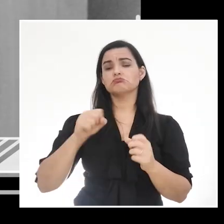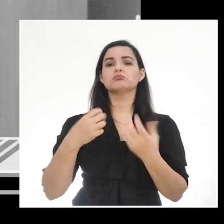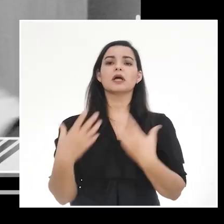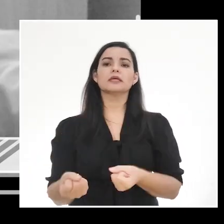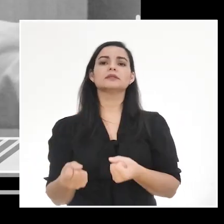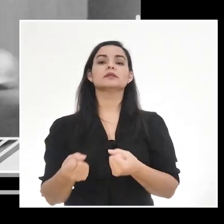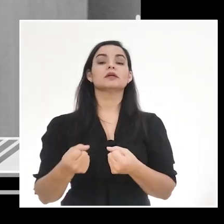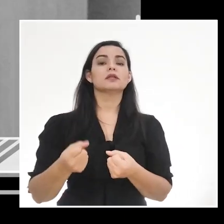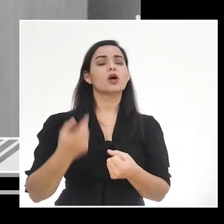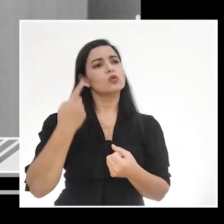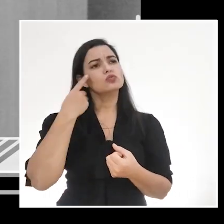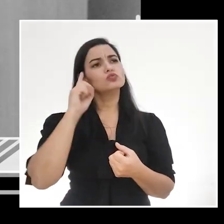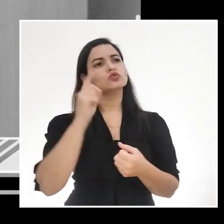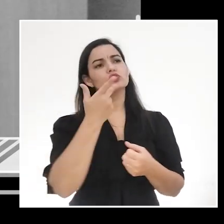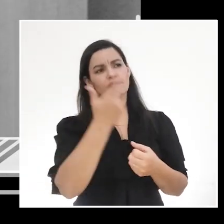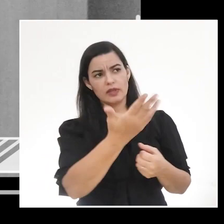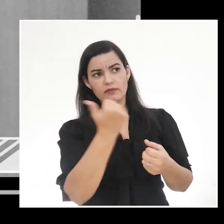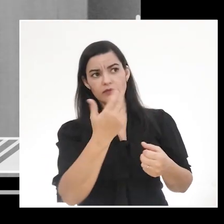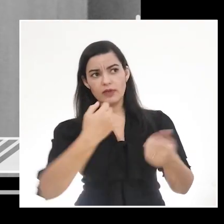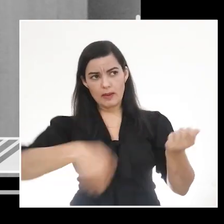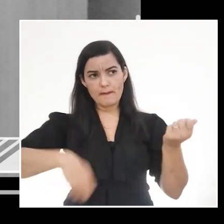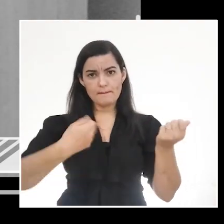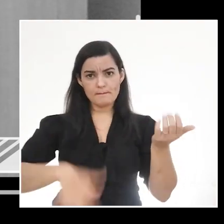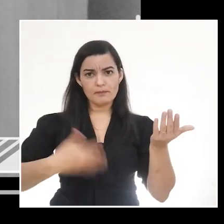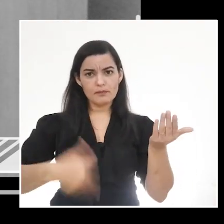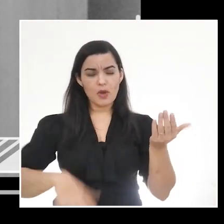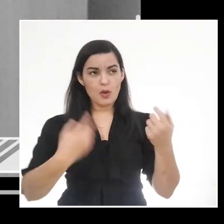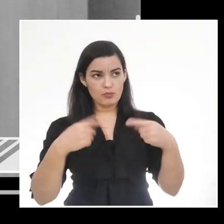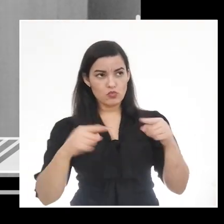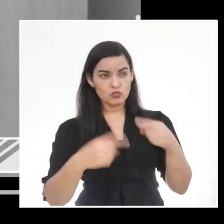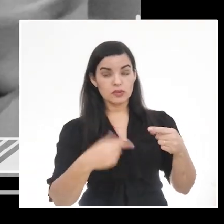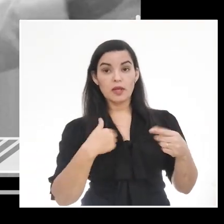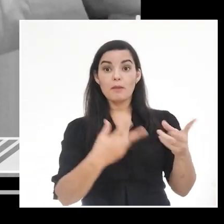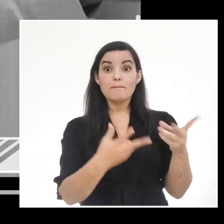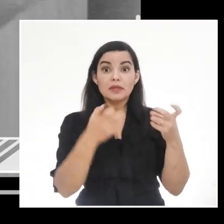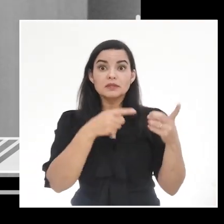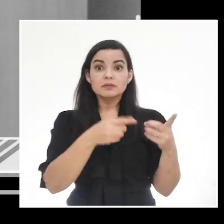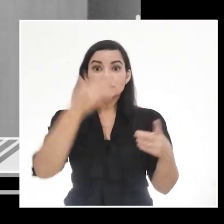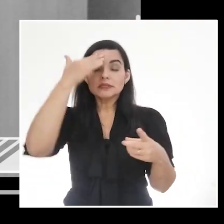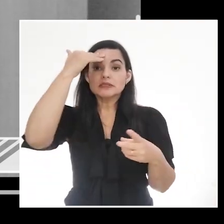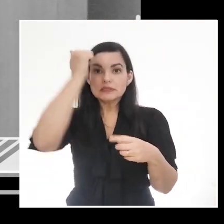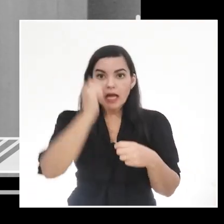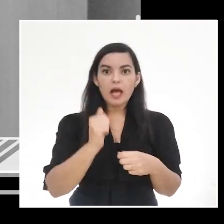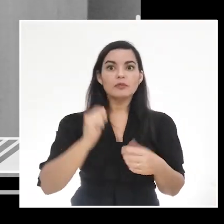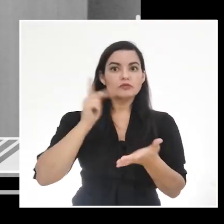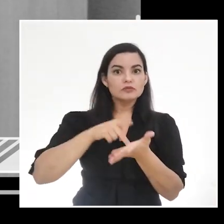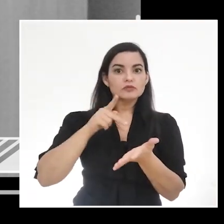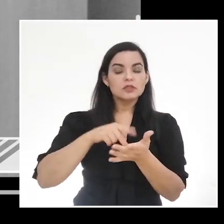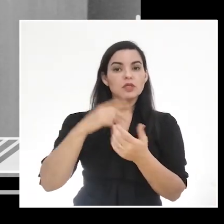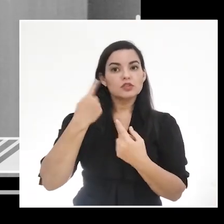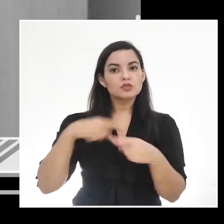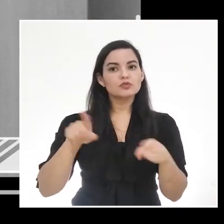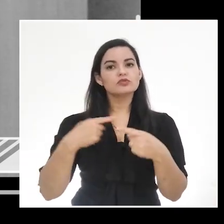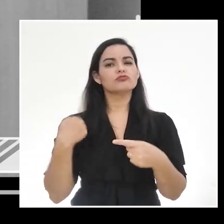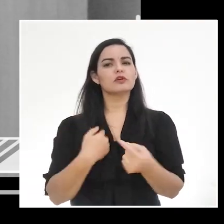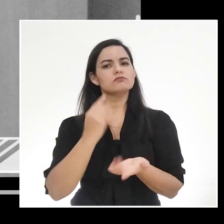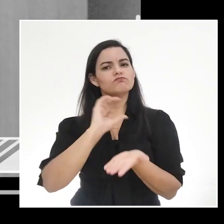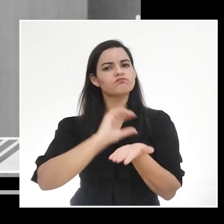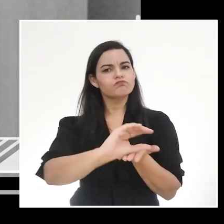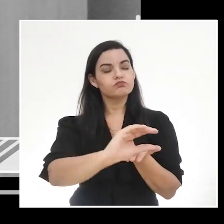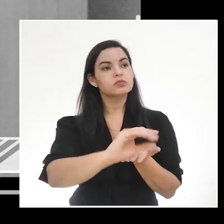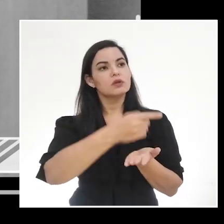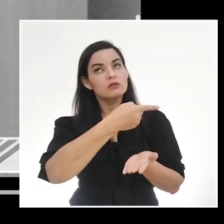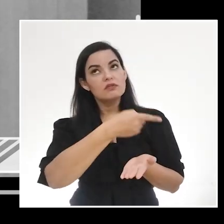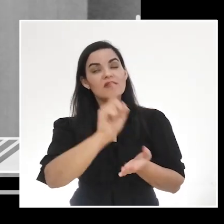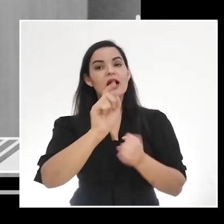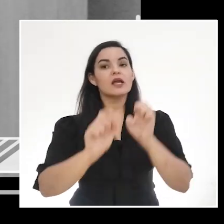eu tenho que colocar uma banca de livro lá, você vende os livros para mim? Vende. E assim foi, até um dia que eu falei, toca uma música aqui e tal. E aí, como